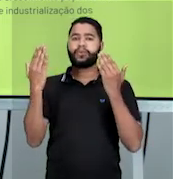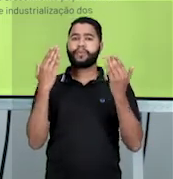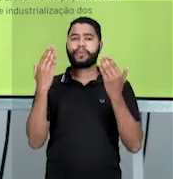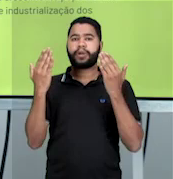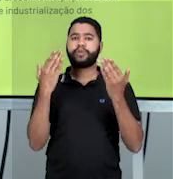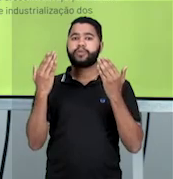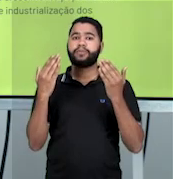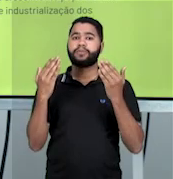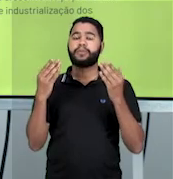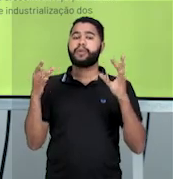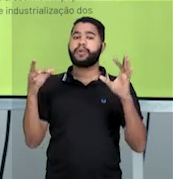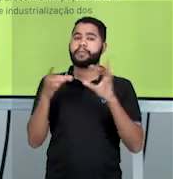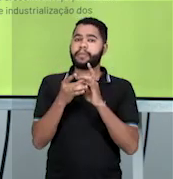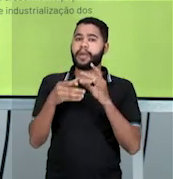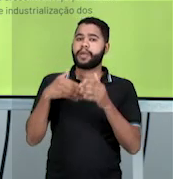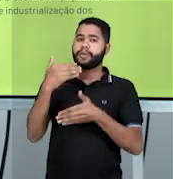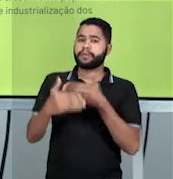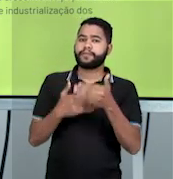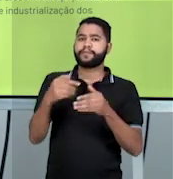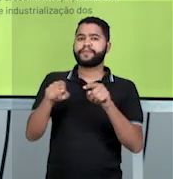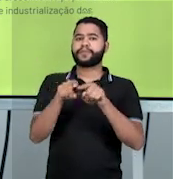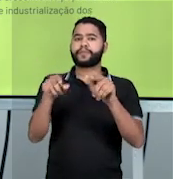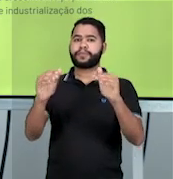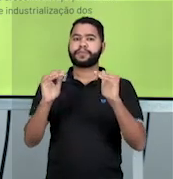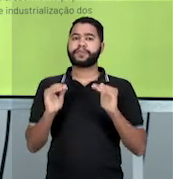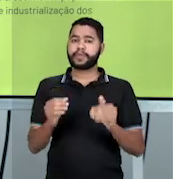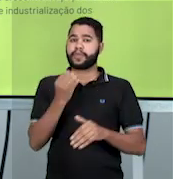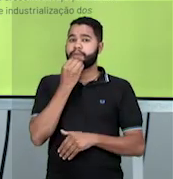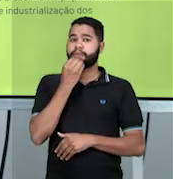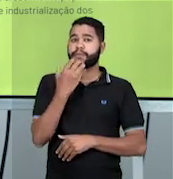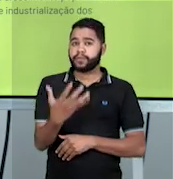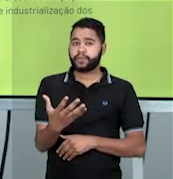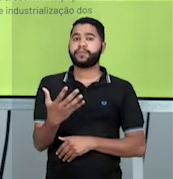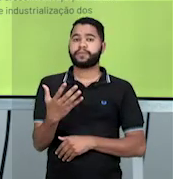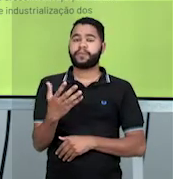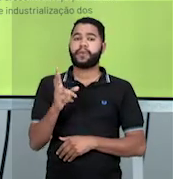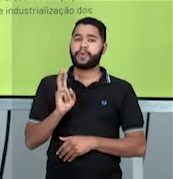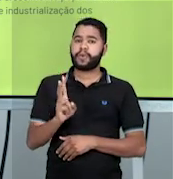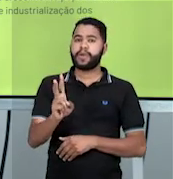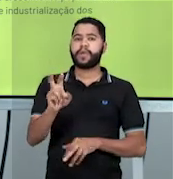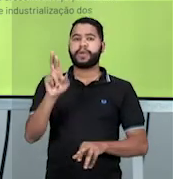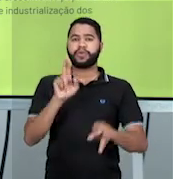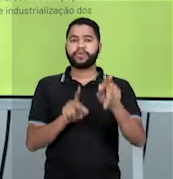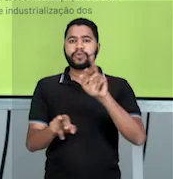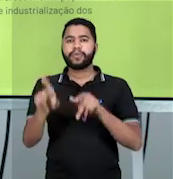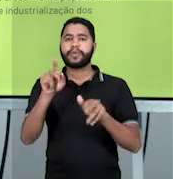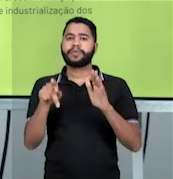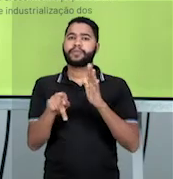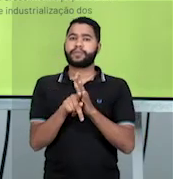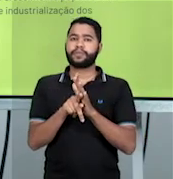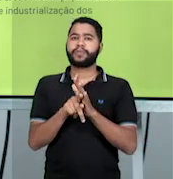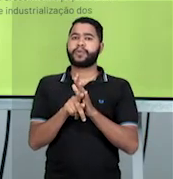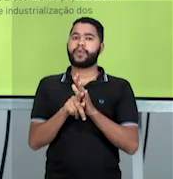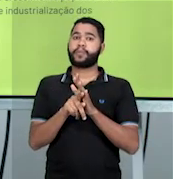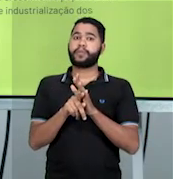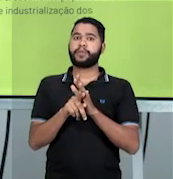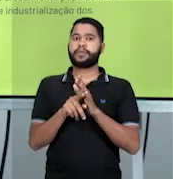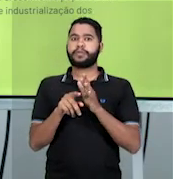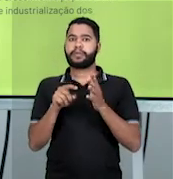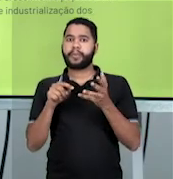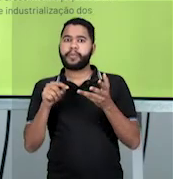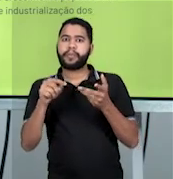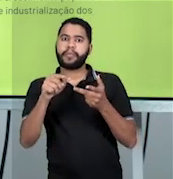em relação aos países desenvolvidos e os subdesenvolvidos. É muito bom frisar isso, essa diferença dessa dinâmica populacional,